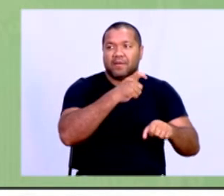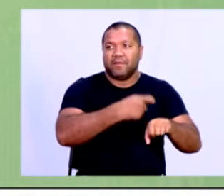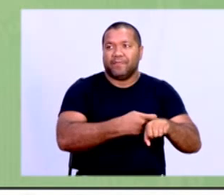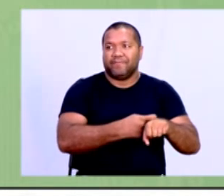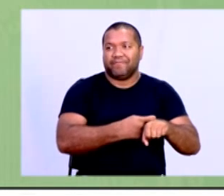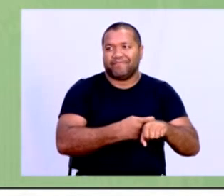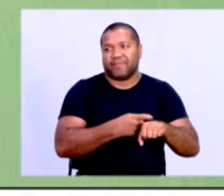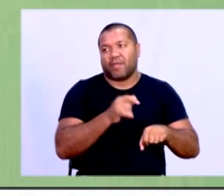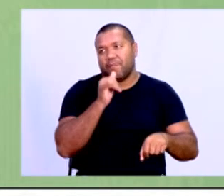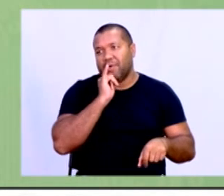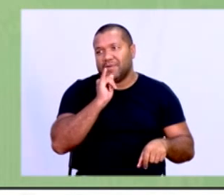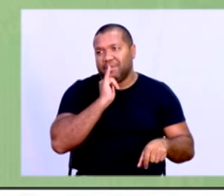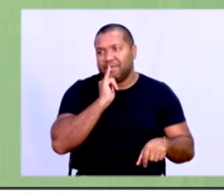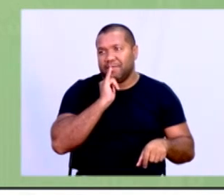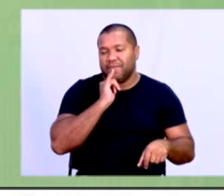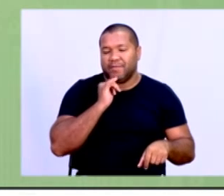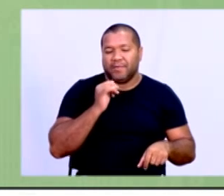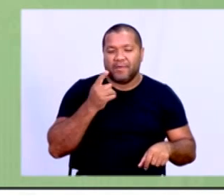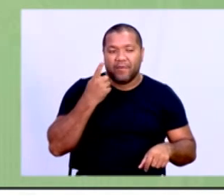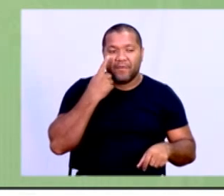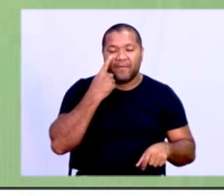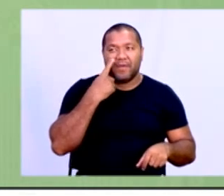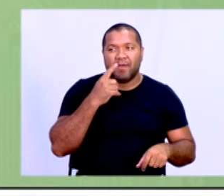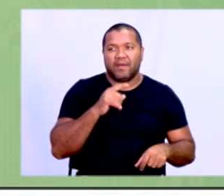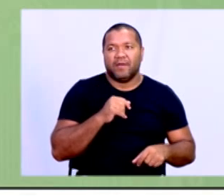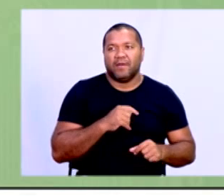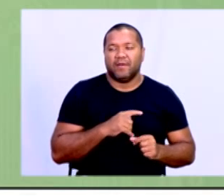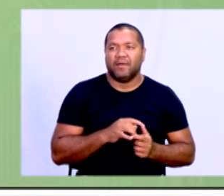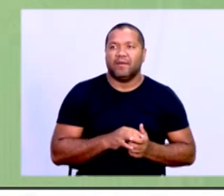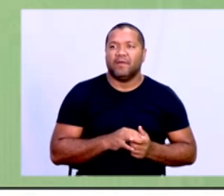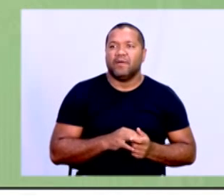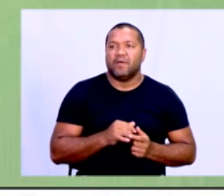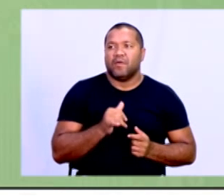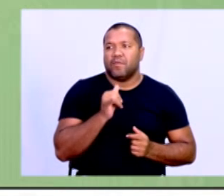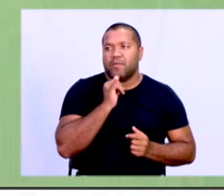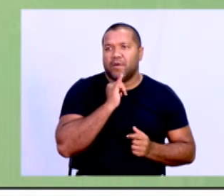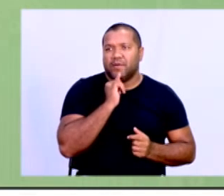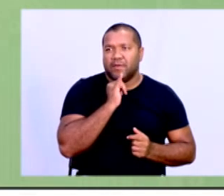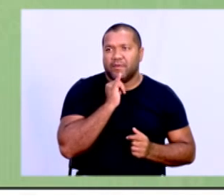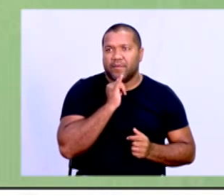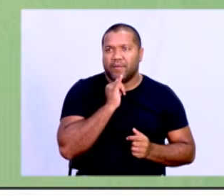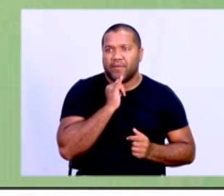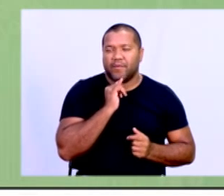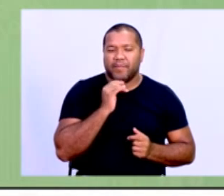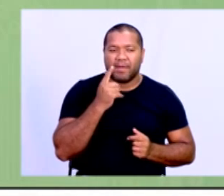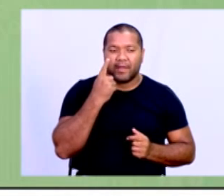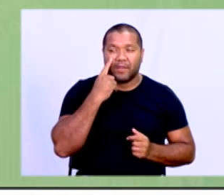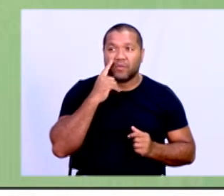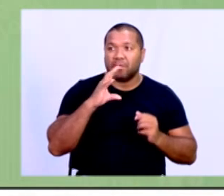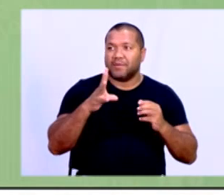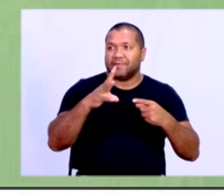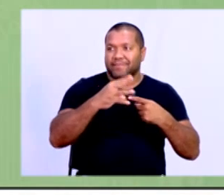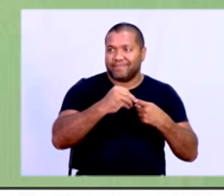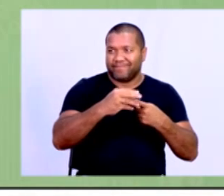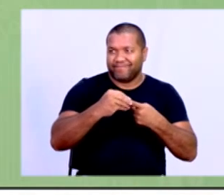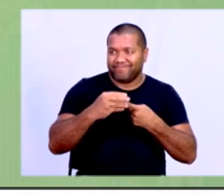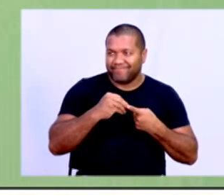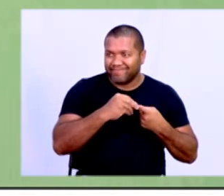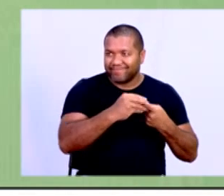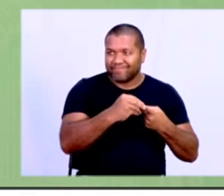para vocês aqui, vou utilizar, por exemplo, vou pegar todas essas canetas aqui.